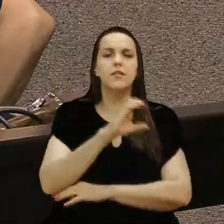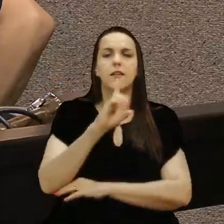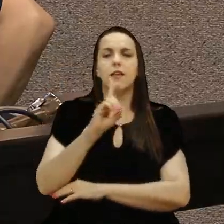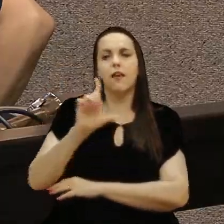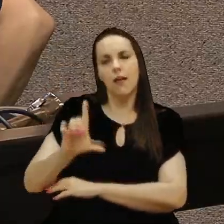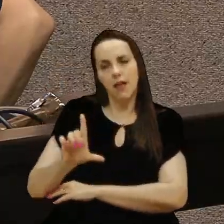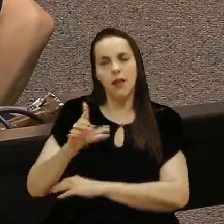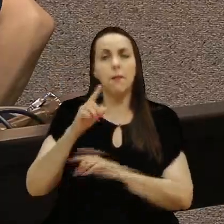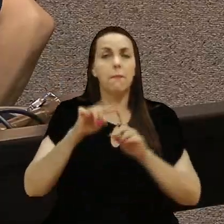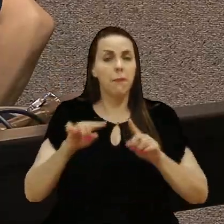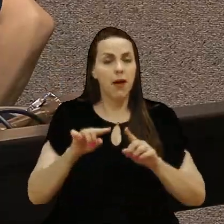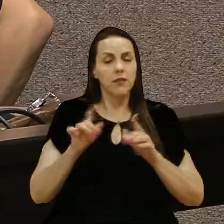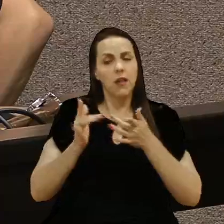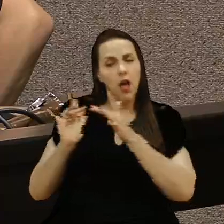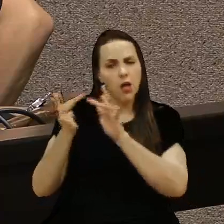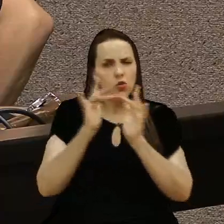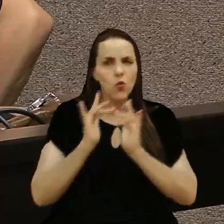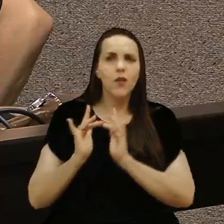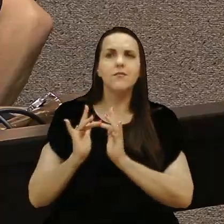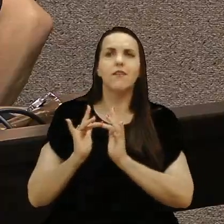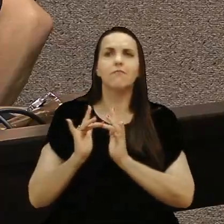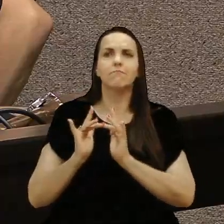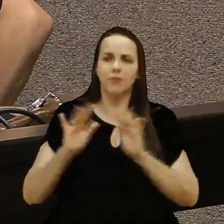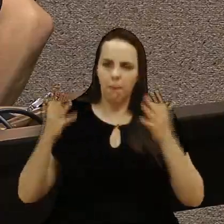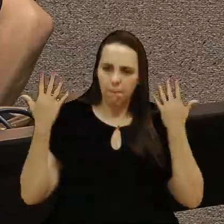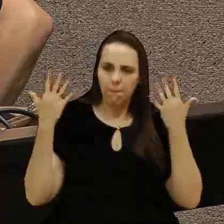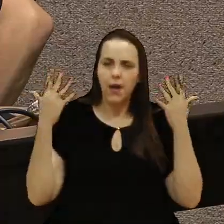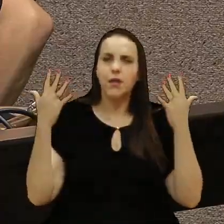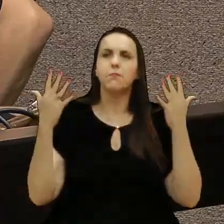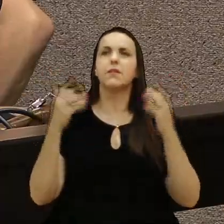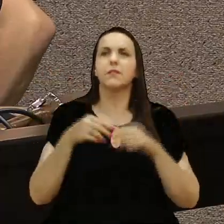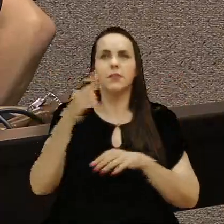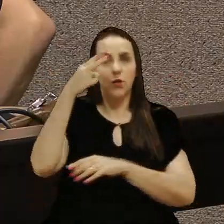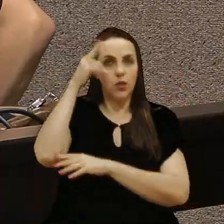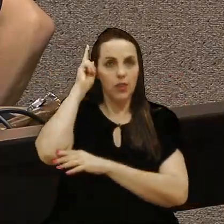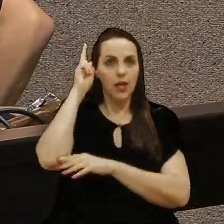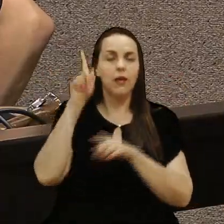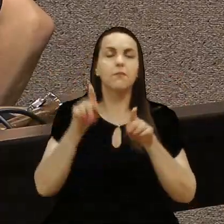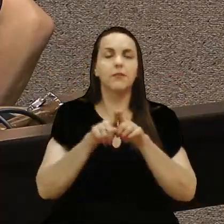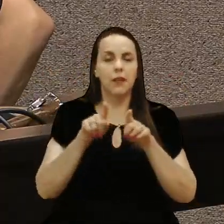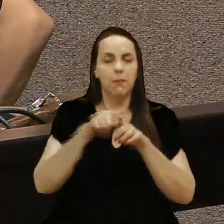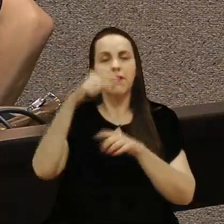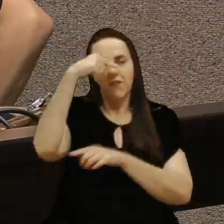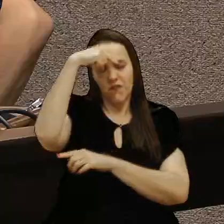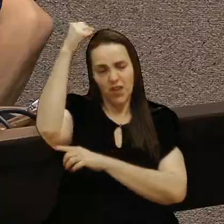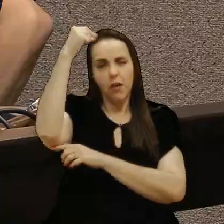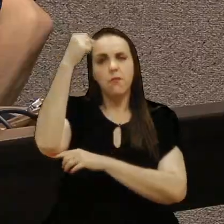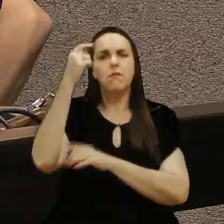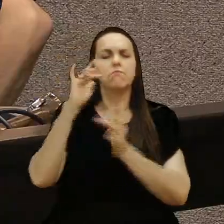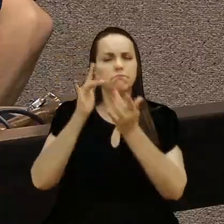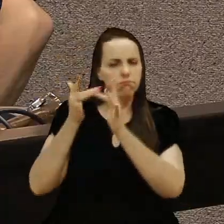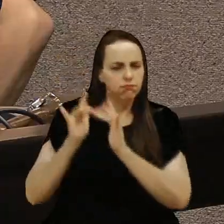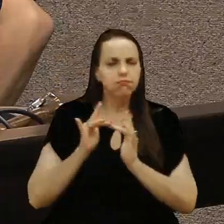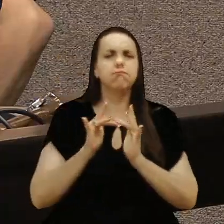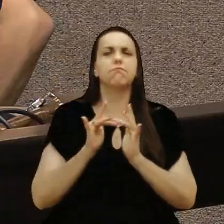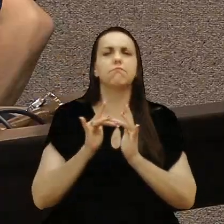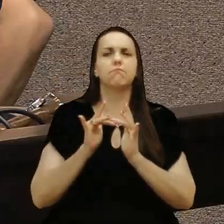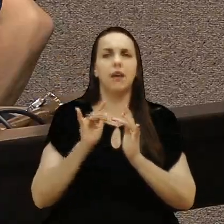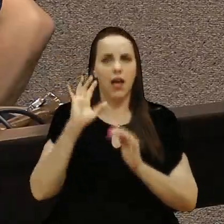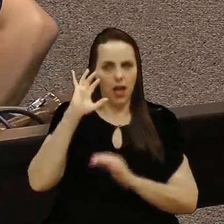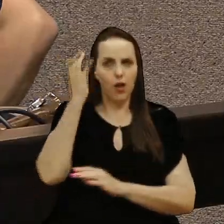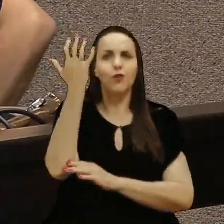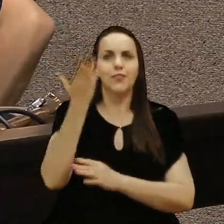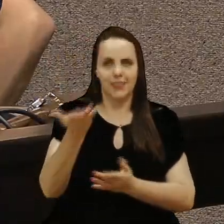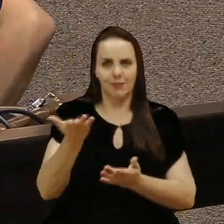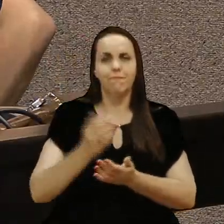mas alguém articulou, né, nisso eu parabenizo o Edson Nespolo e também o Rodrigo Weber, alguém articulou e aconteceu, né?